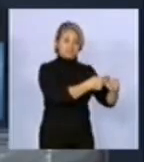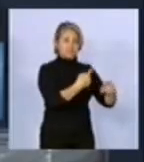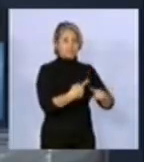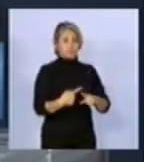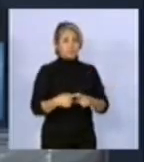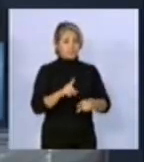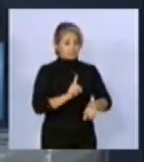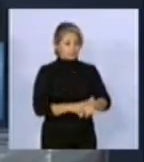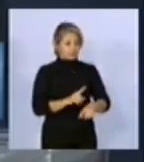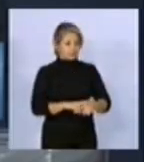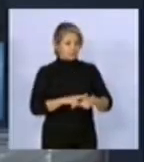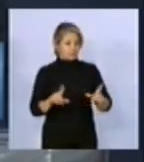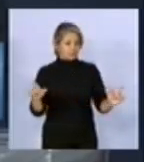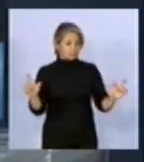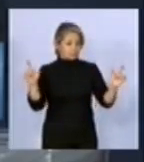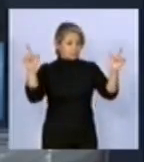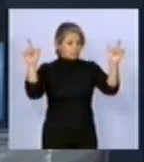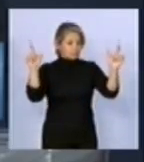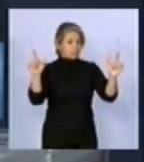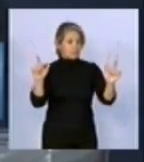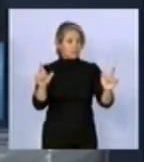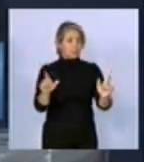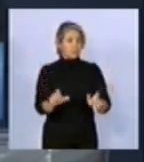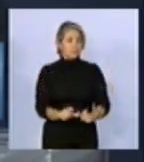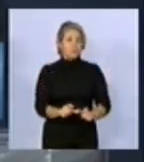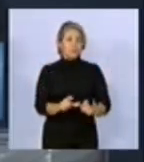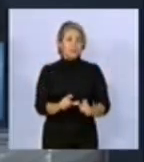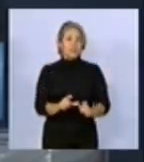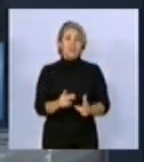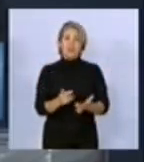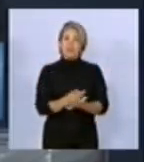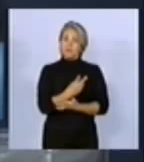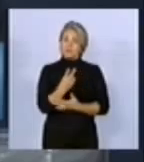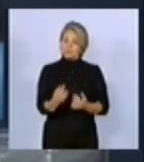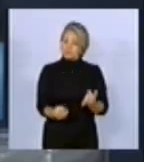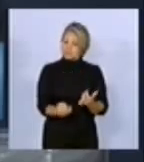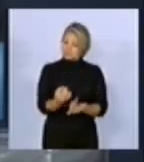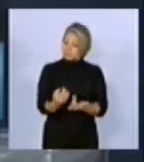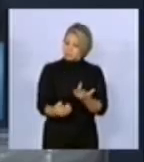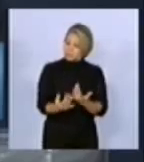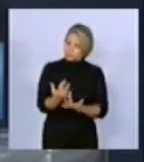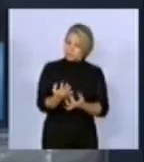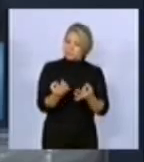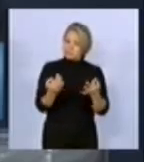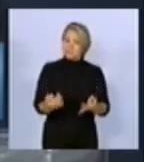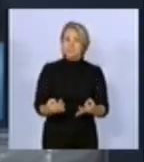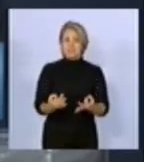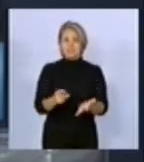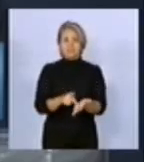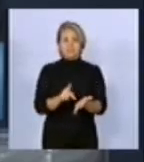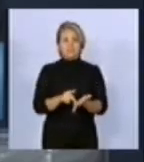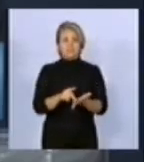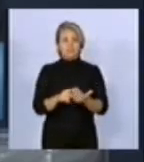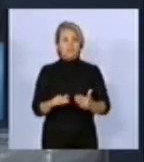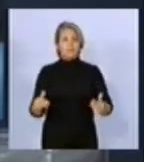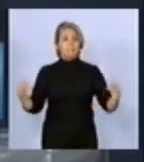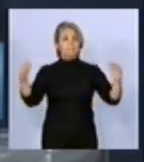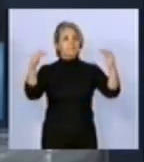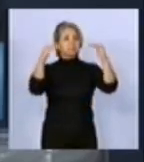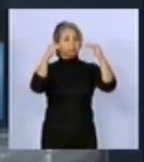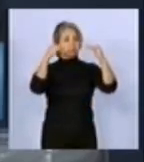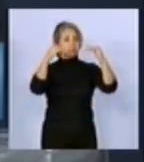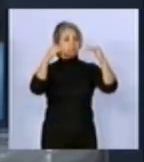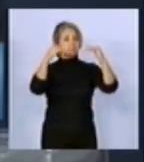períodos de estiagem é corriqueira a suspensão da queima controlada de modo a manter o nível de umidade do